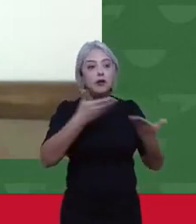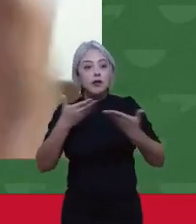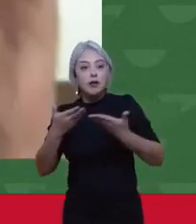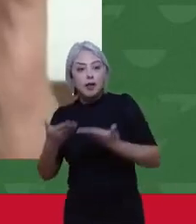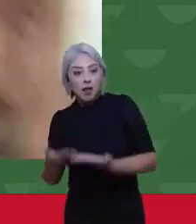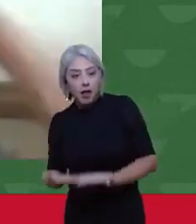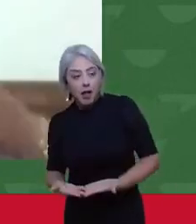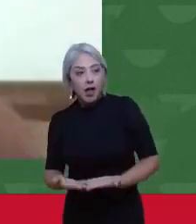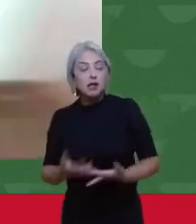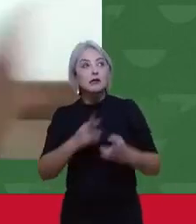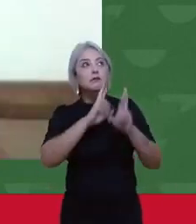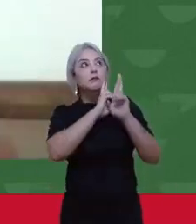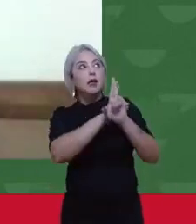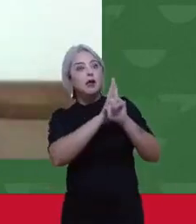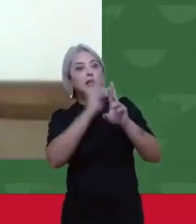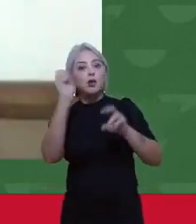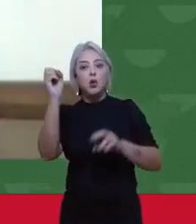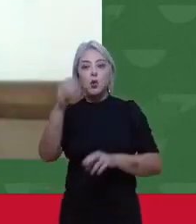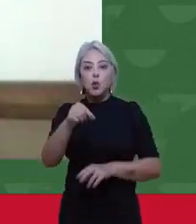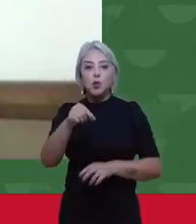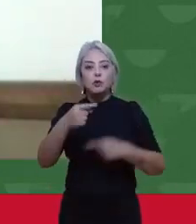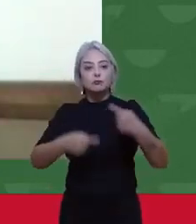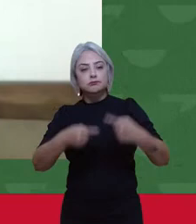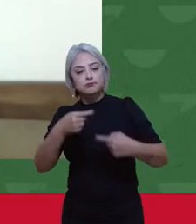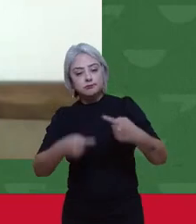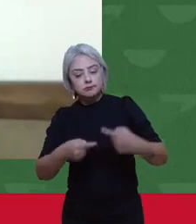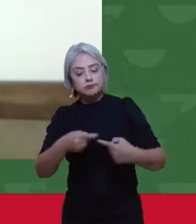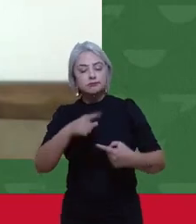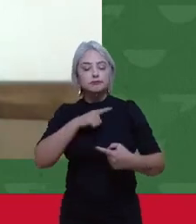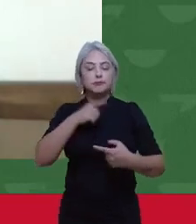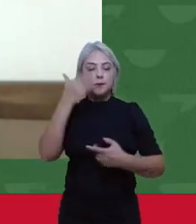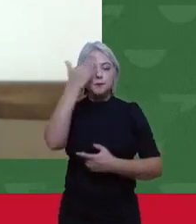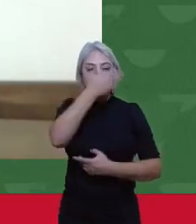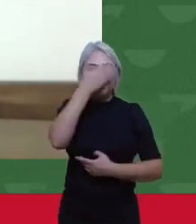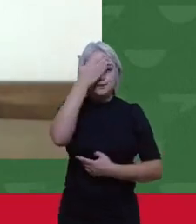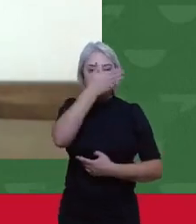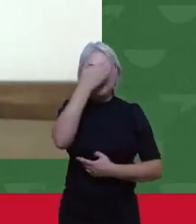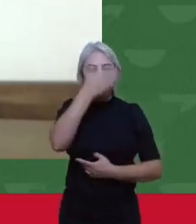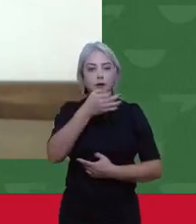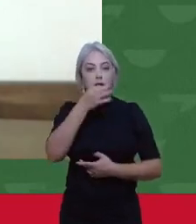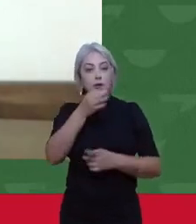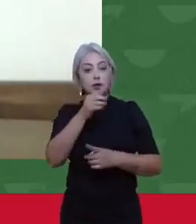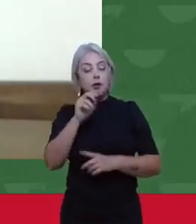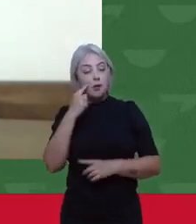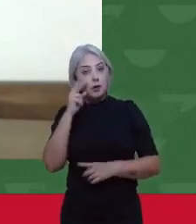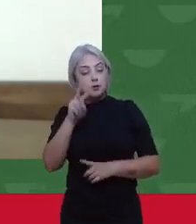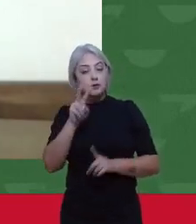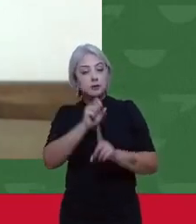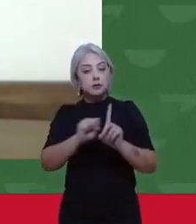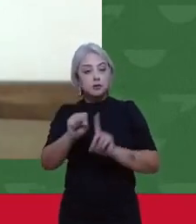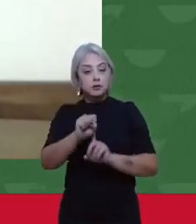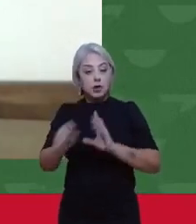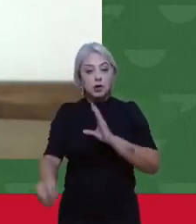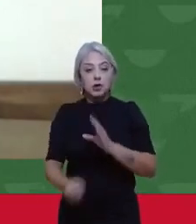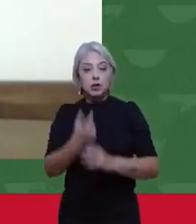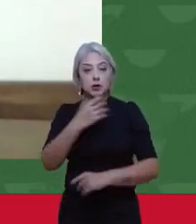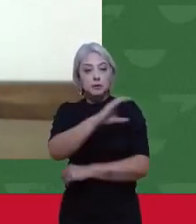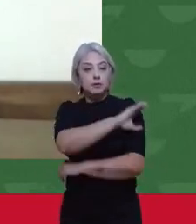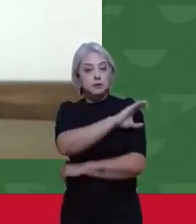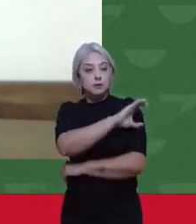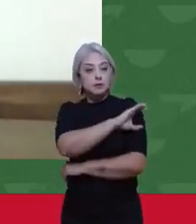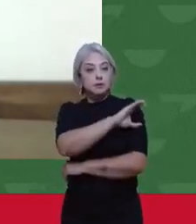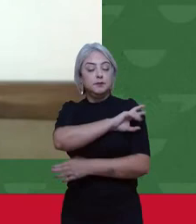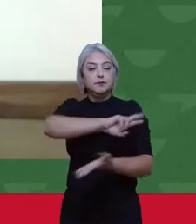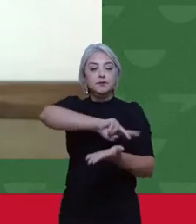luz, jogar luz em cima desse debate tão invisível do ponto de vista social. Criamos a Coordenadoria